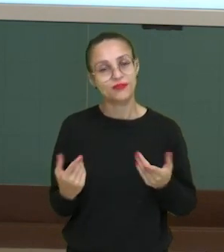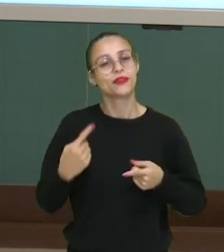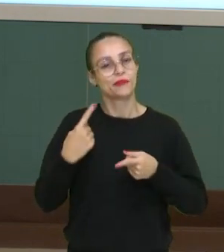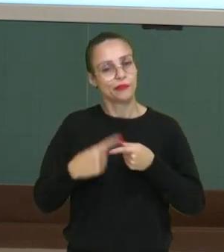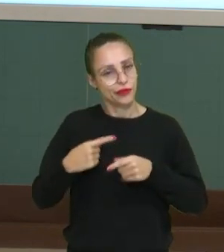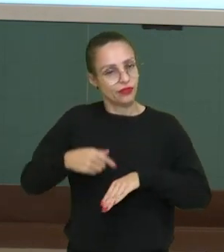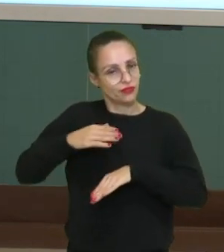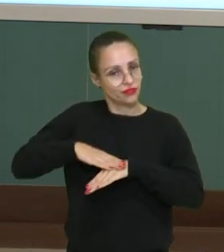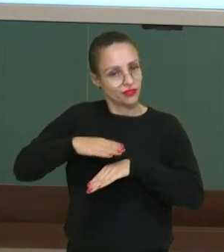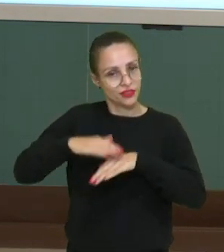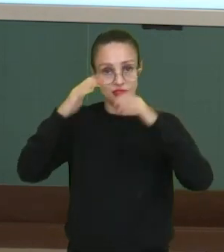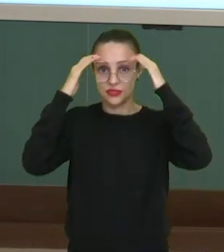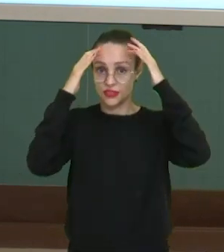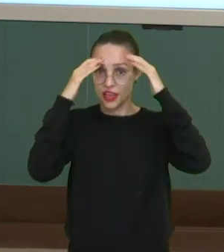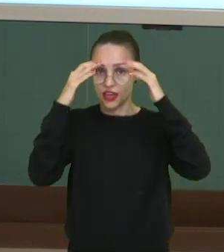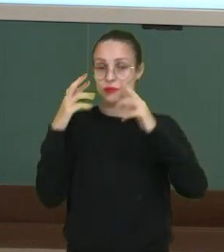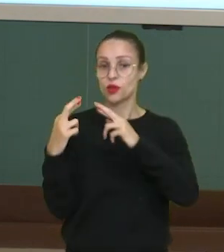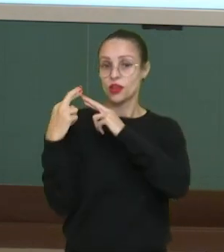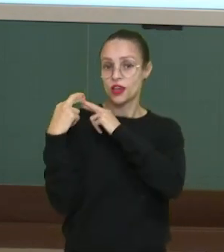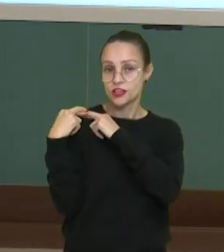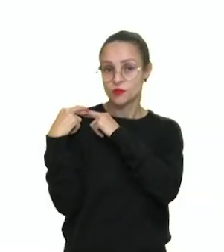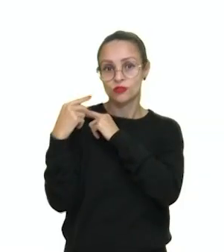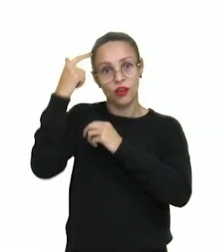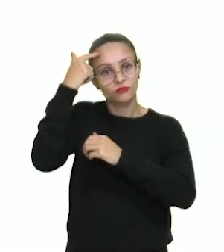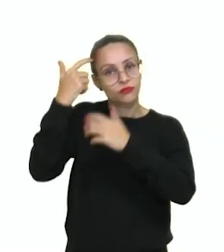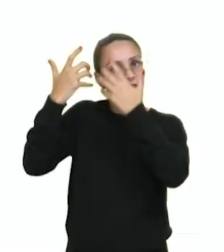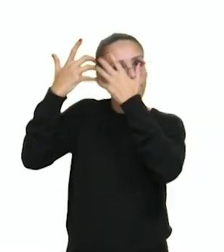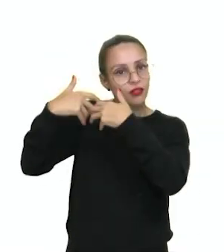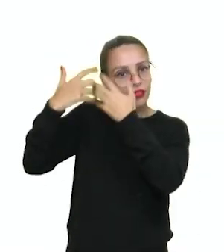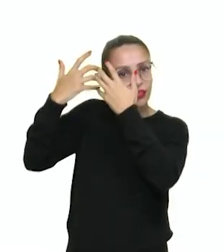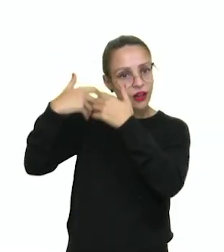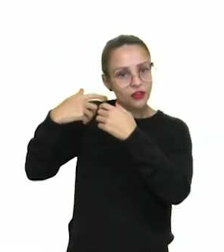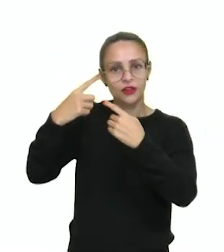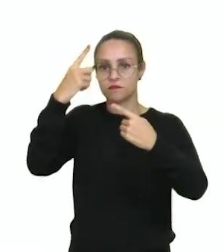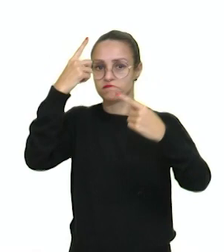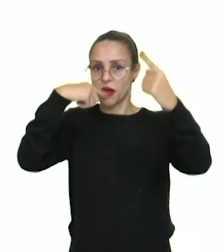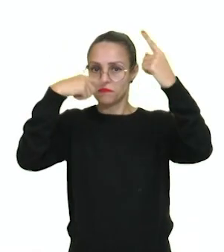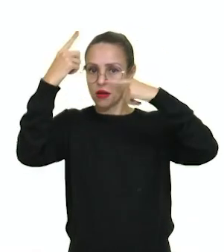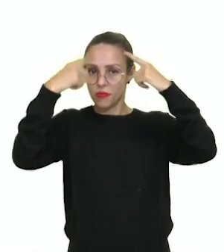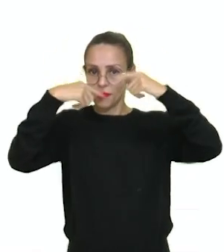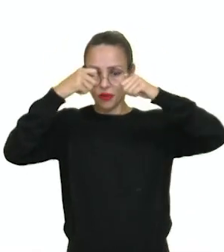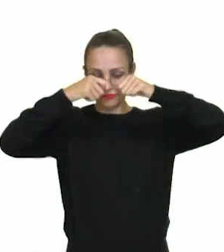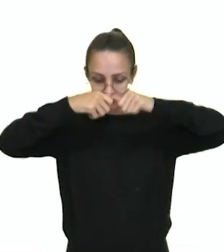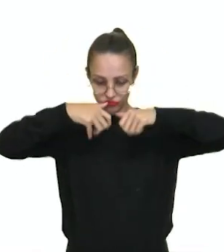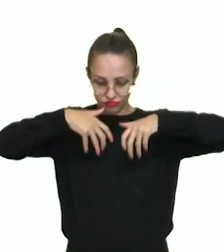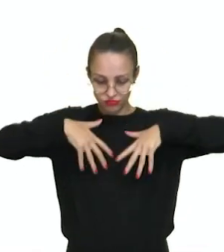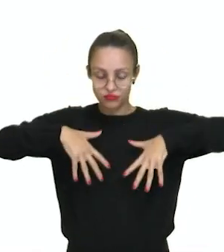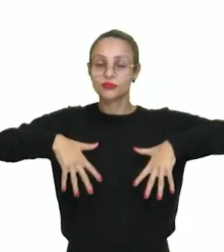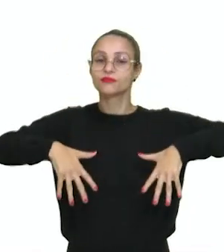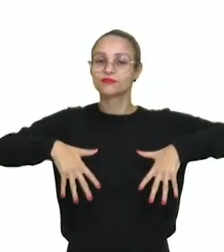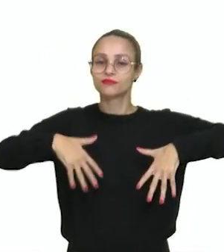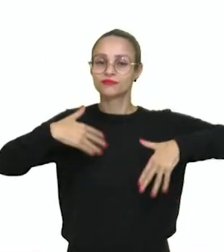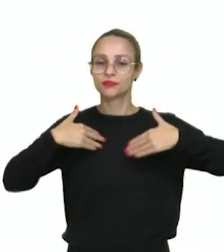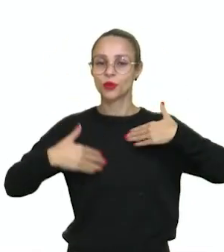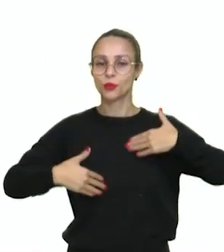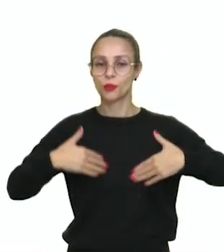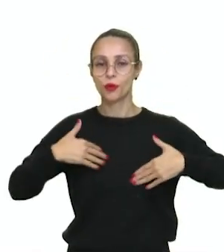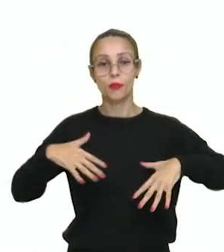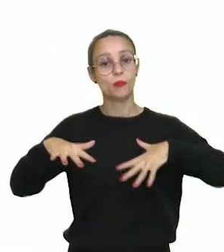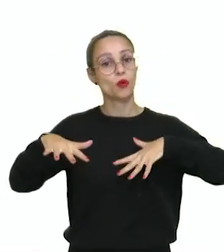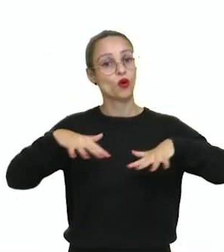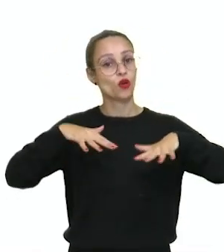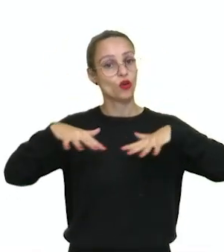pela capacidade de raciocínio, do comando dos impulsos nervosos para os